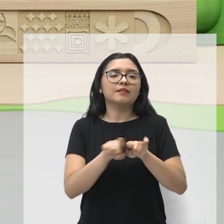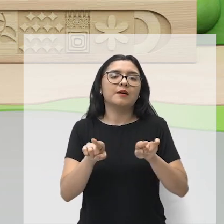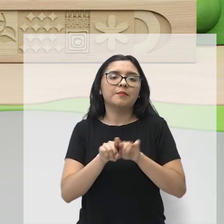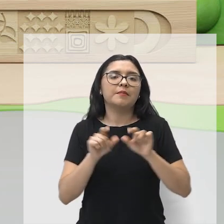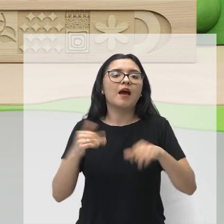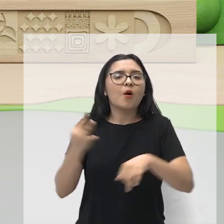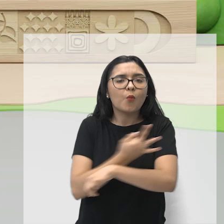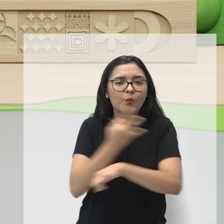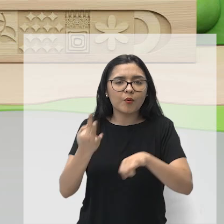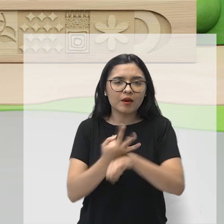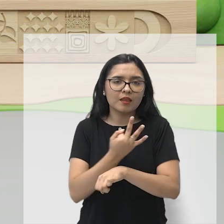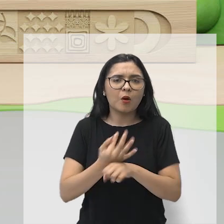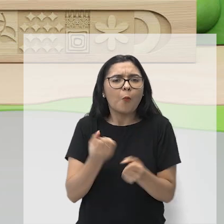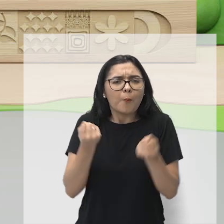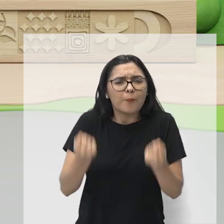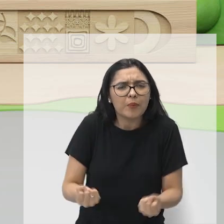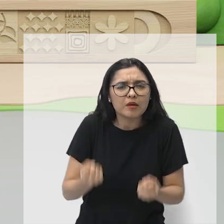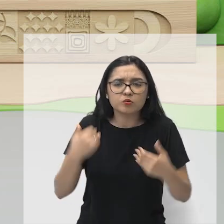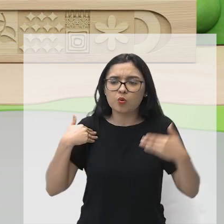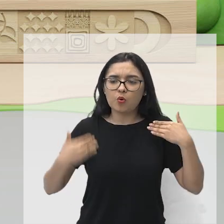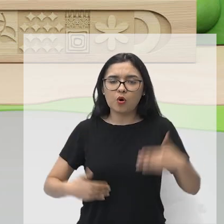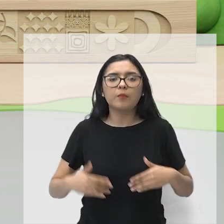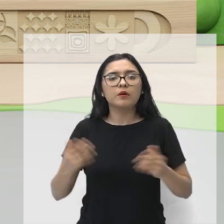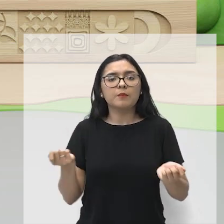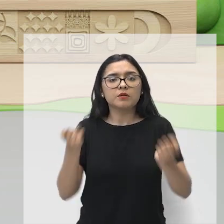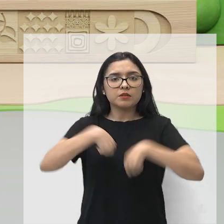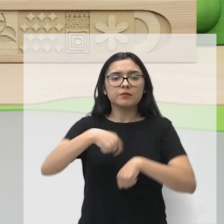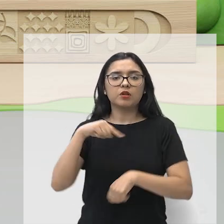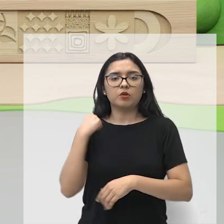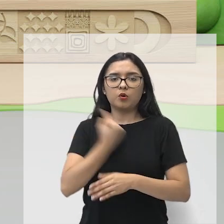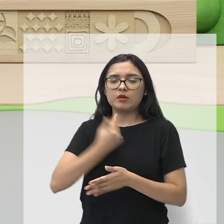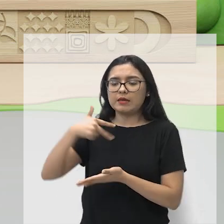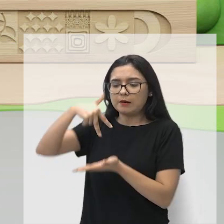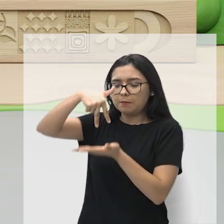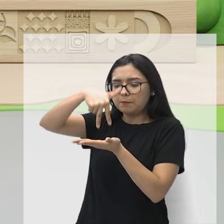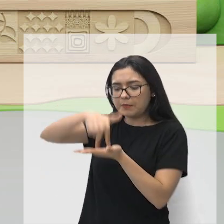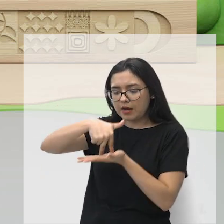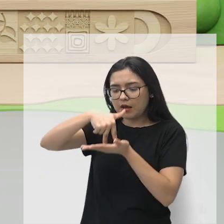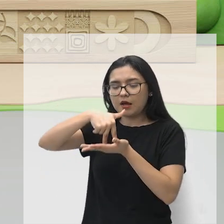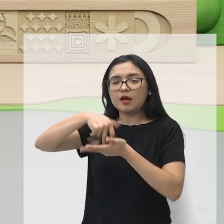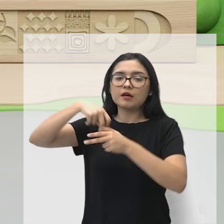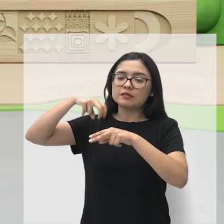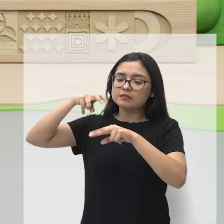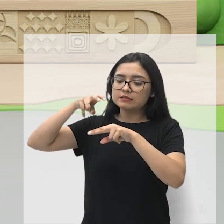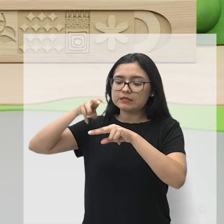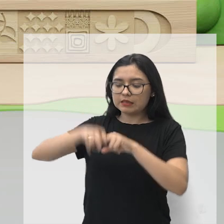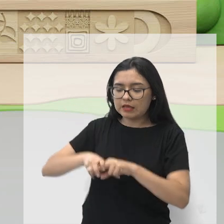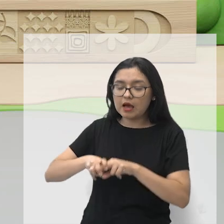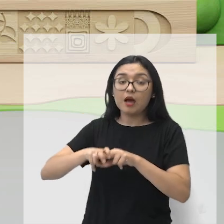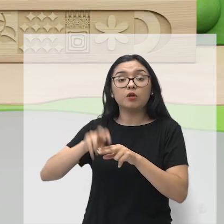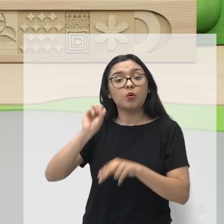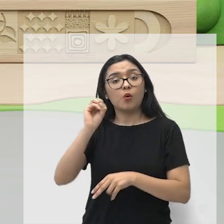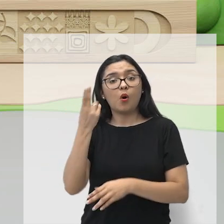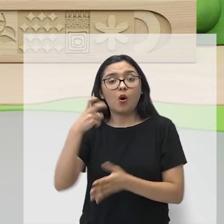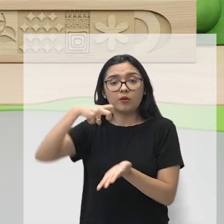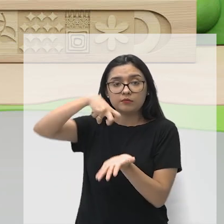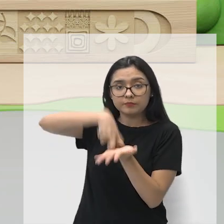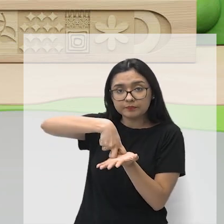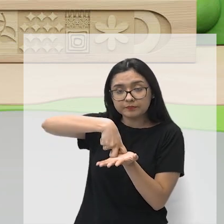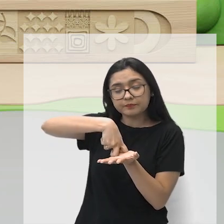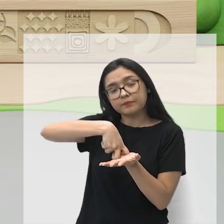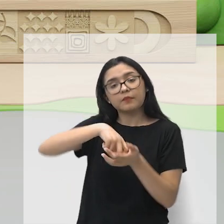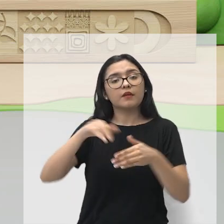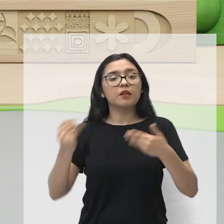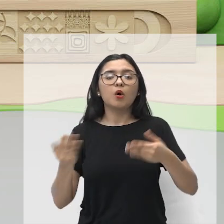nosso corpo, possibilitando que fiquemos de pé, sentados ou ajoelhados, ou seja, realizando